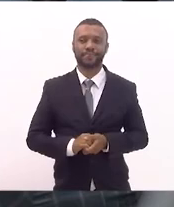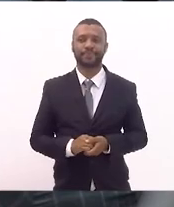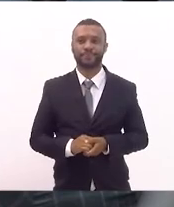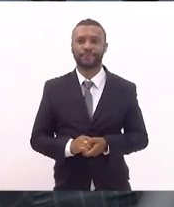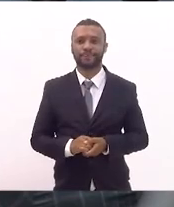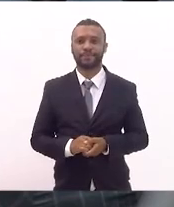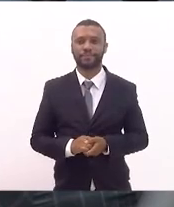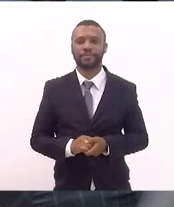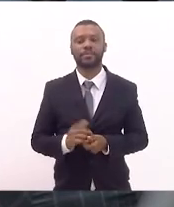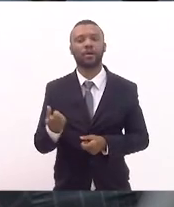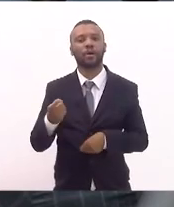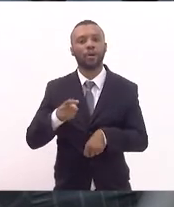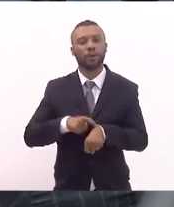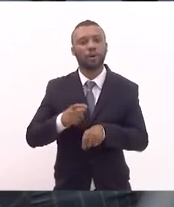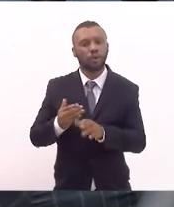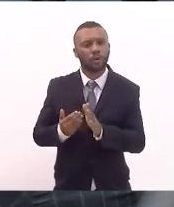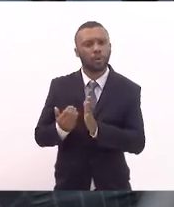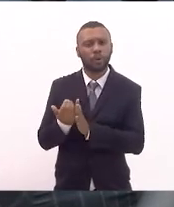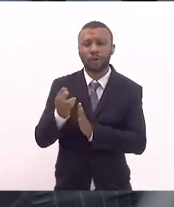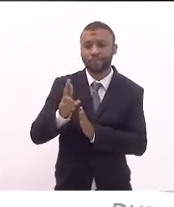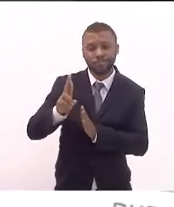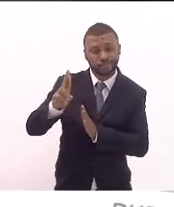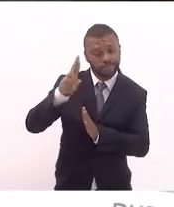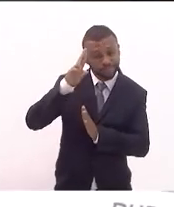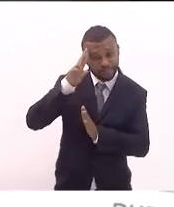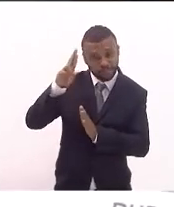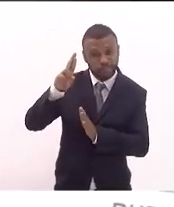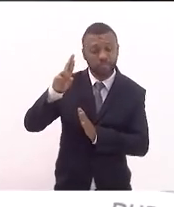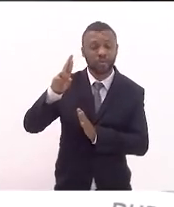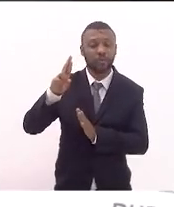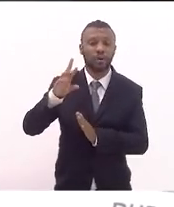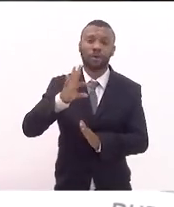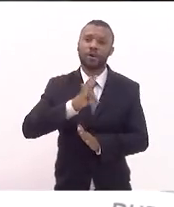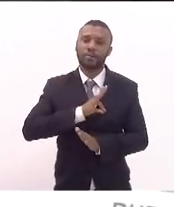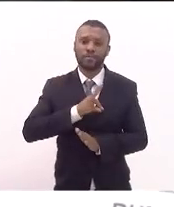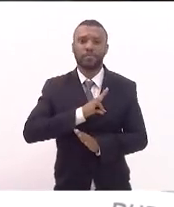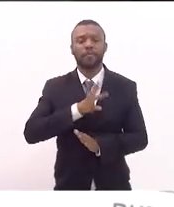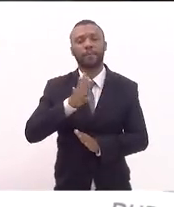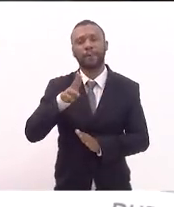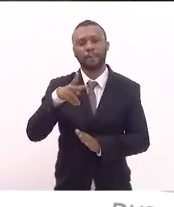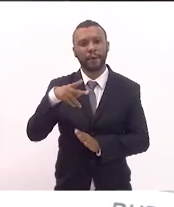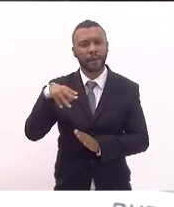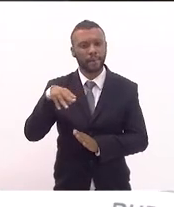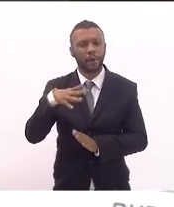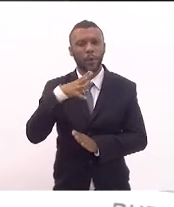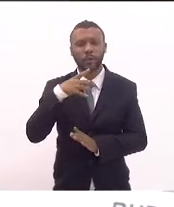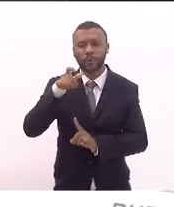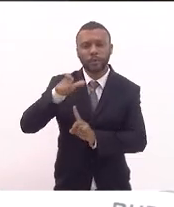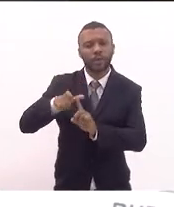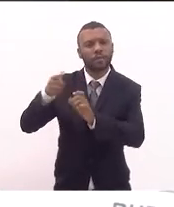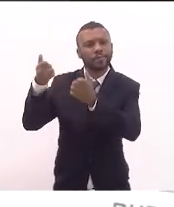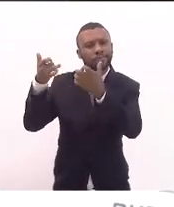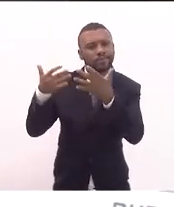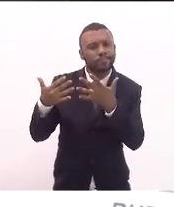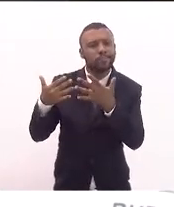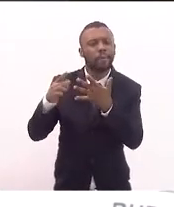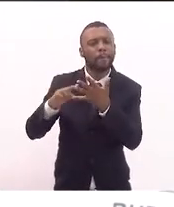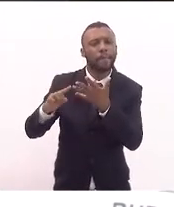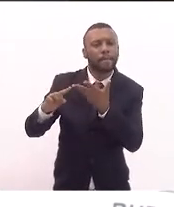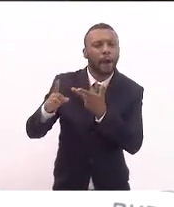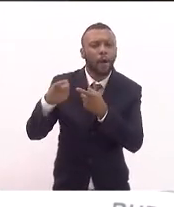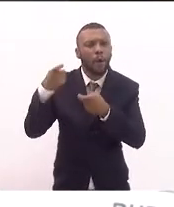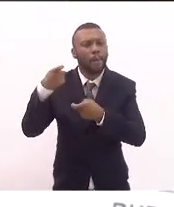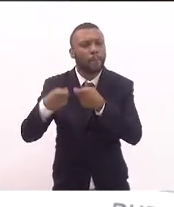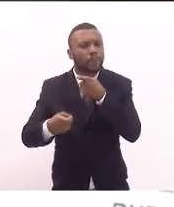Então, quando eu comandei o 7º Batalhão em São Gonçalo, eu conheci uma pessoa que relatou o abuso, né, dos 6 aos 16 anos